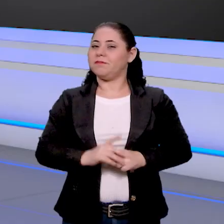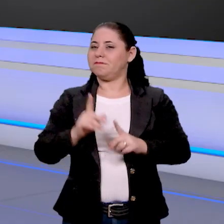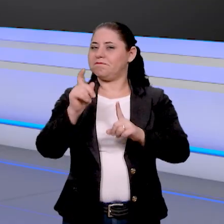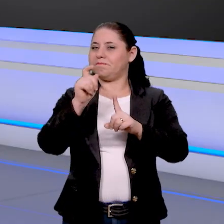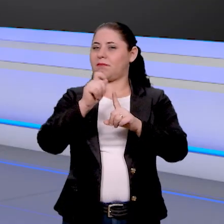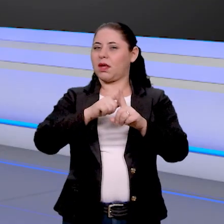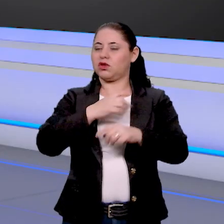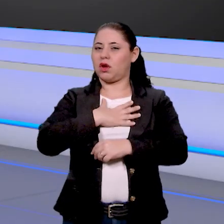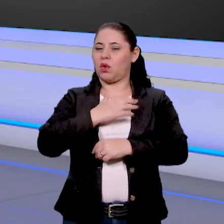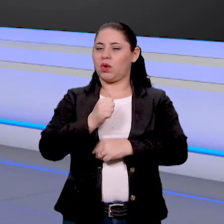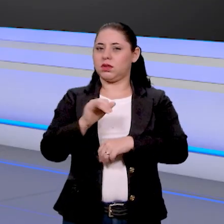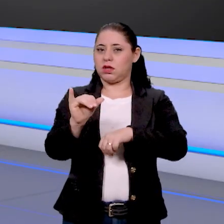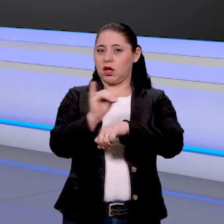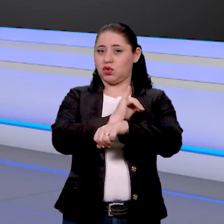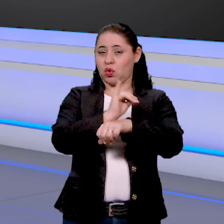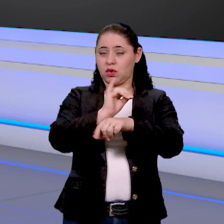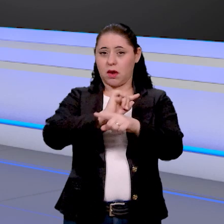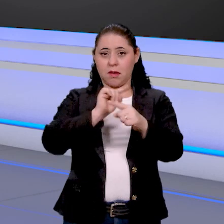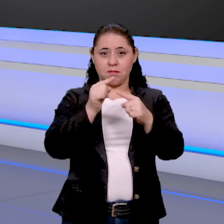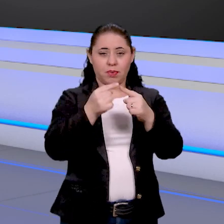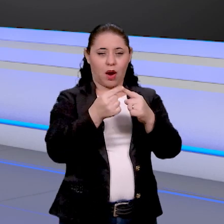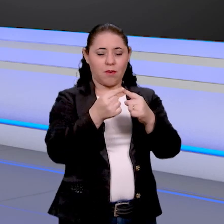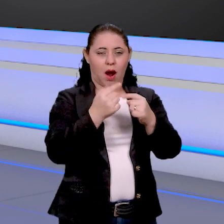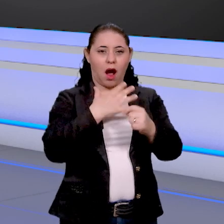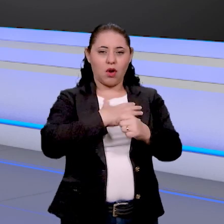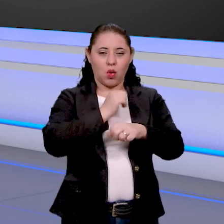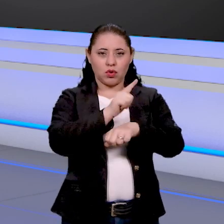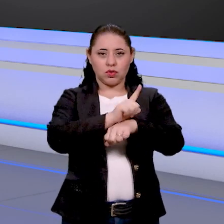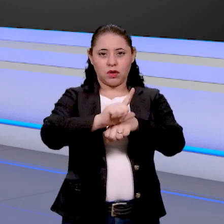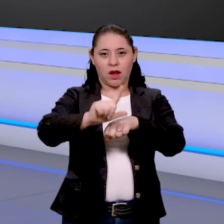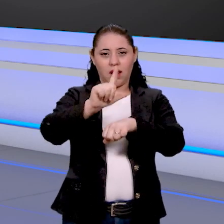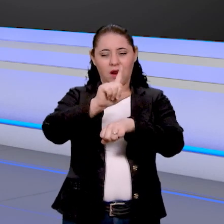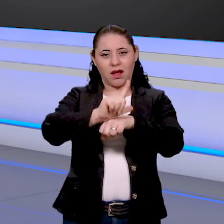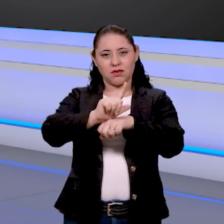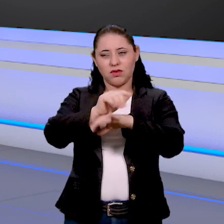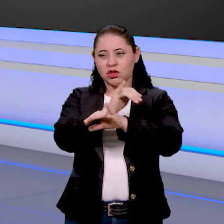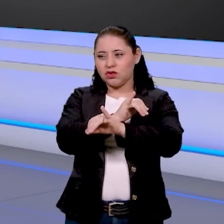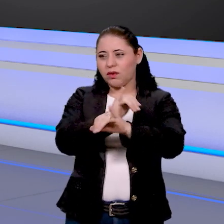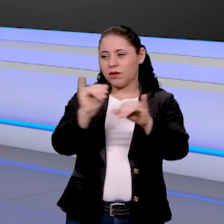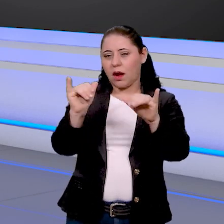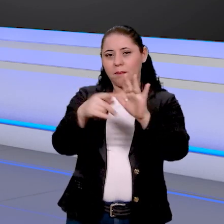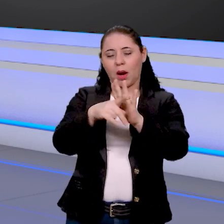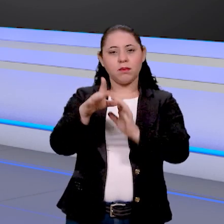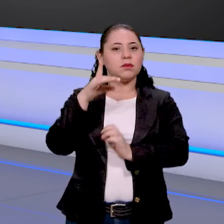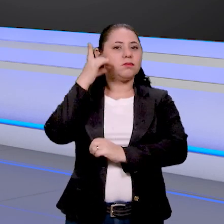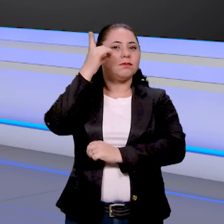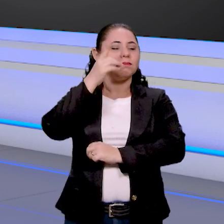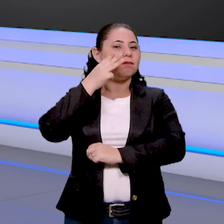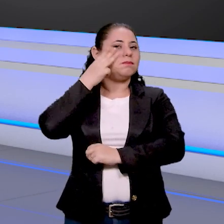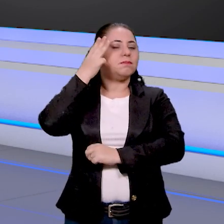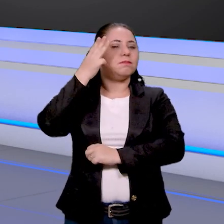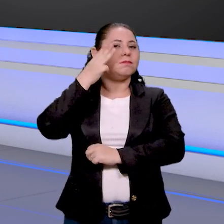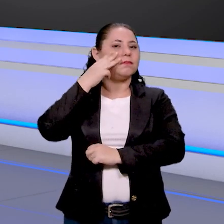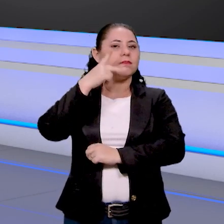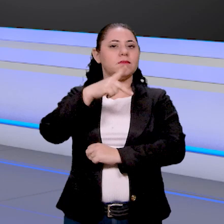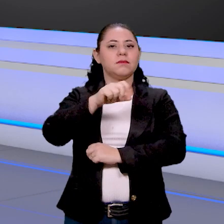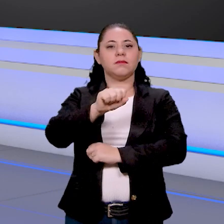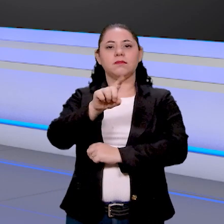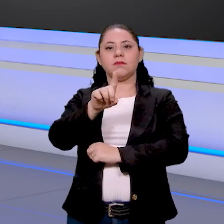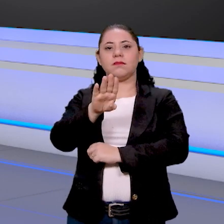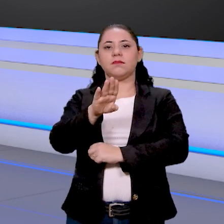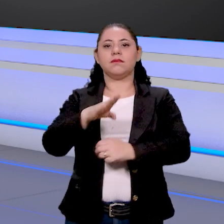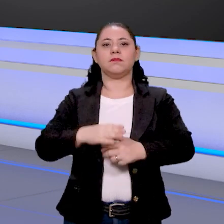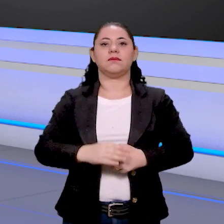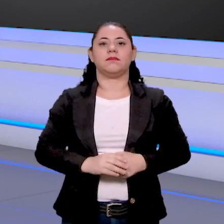Estamos no mês de agosto e as ações referentes à campanha Agosto Lilás foram divulgadas pela deputada Mara Caseiro,